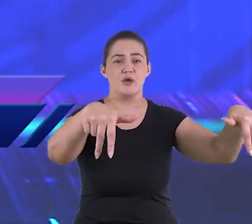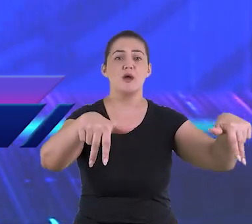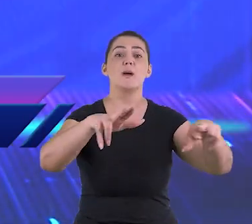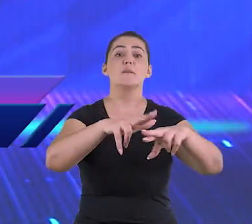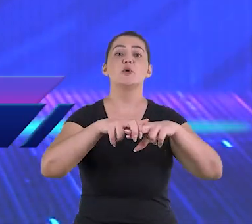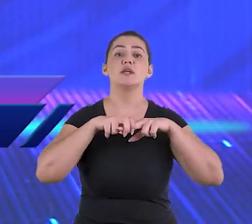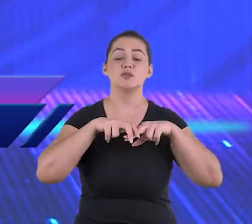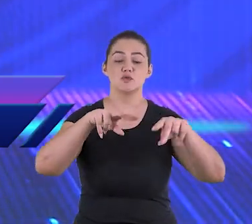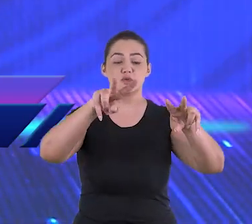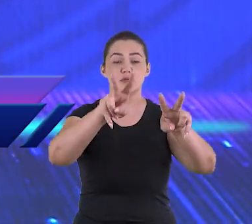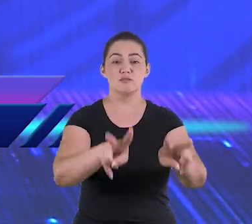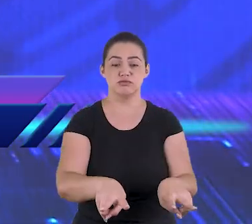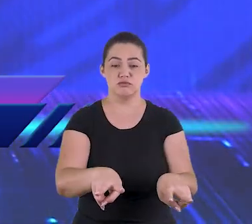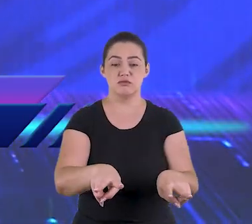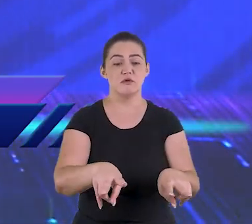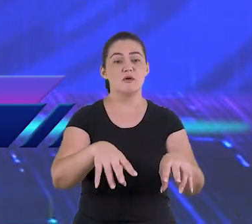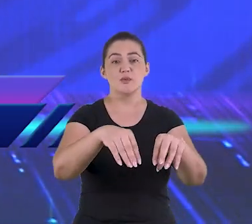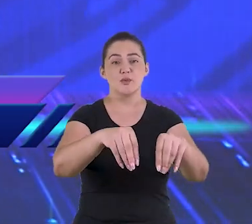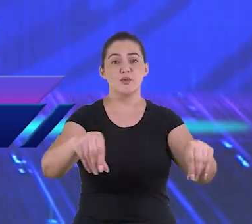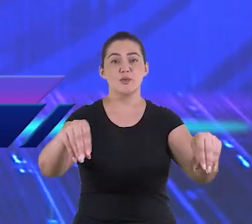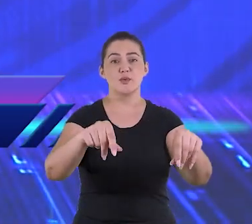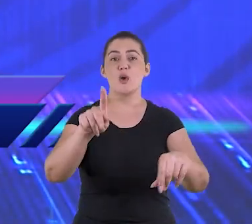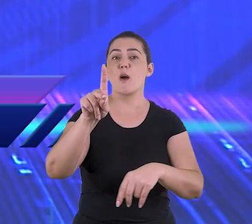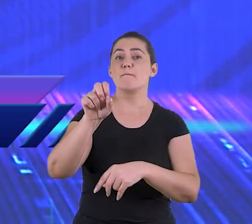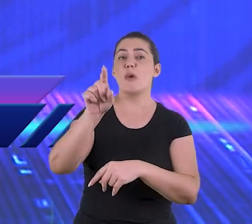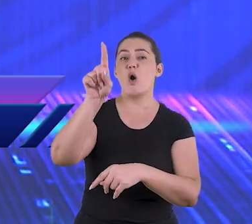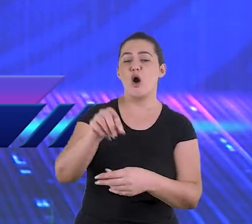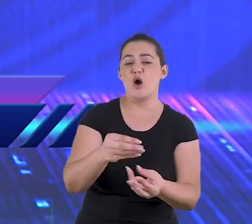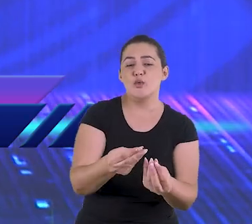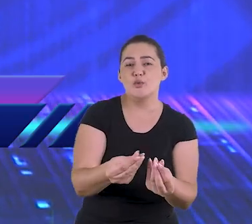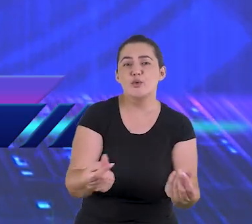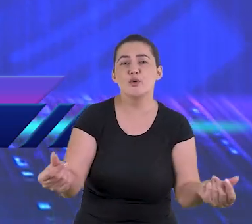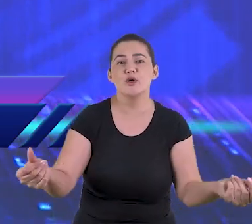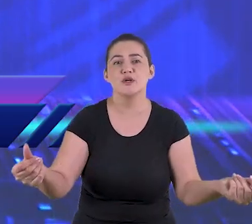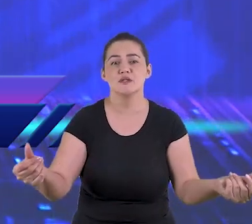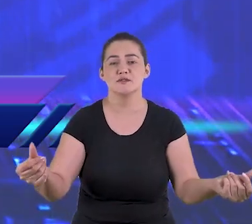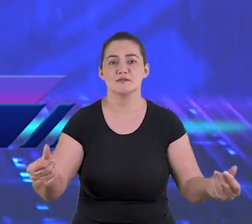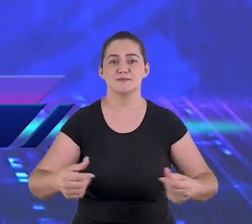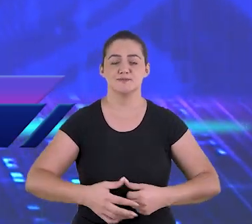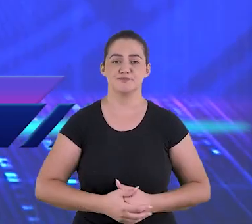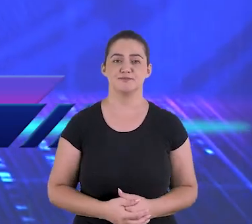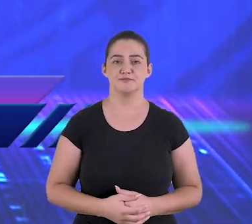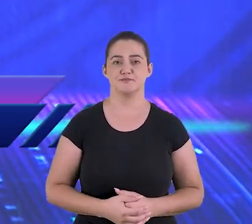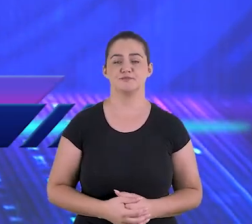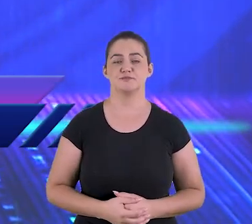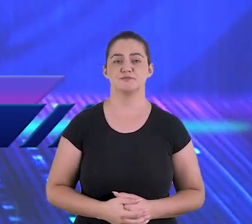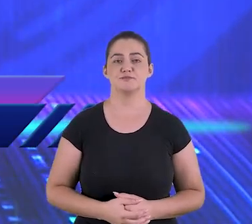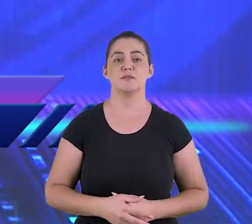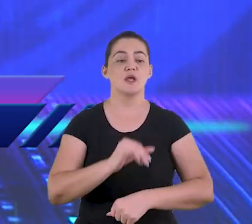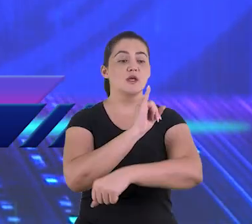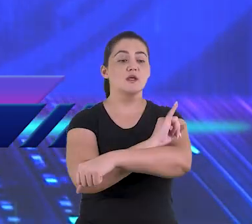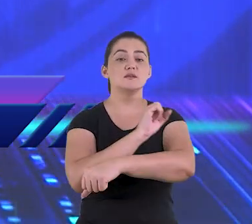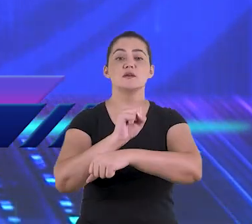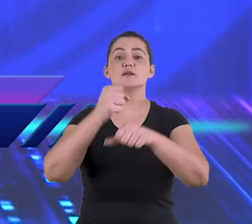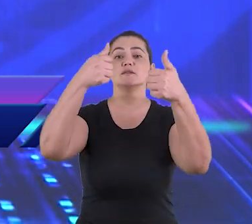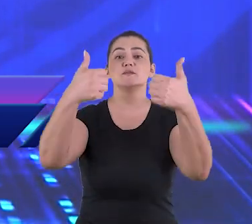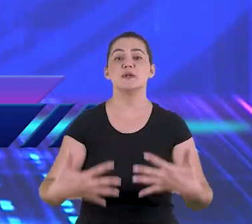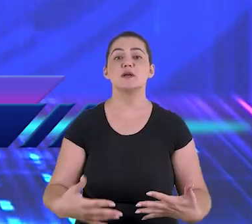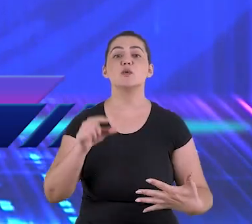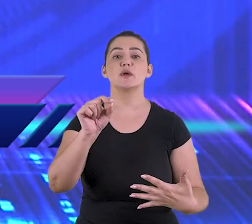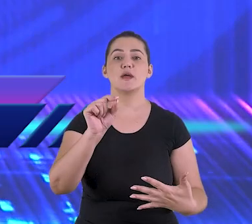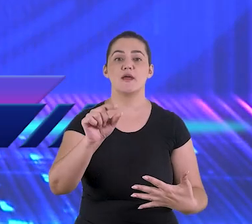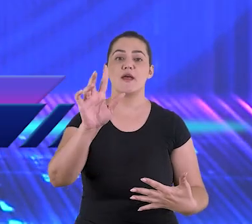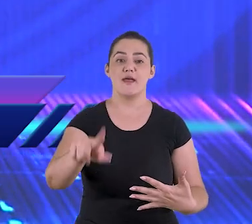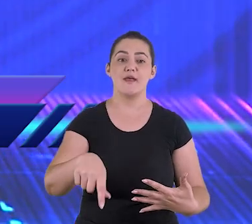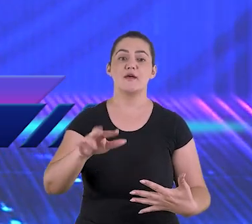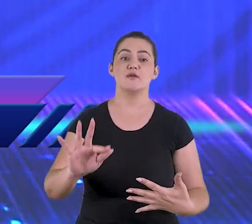vida, e a terra dará à luz os seus mortos. Veja, o que Isaías está nos dizendo